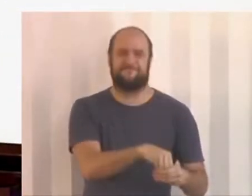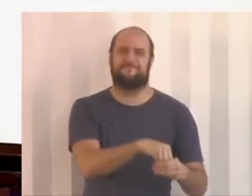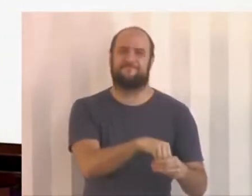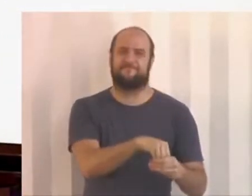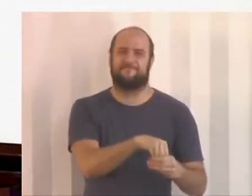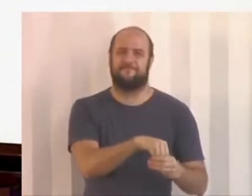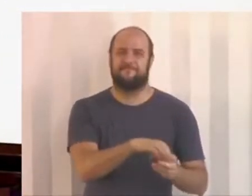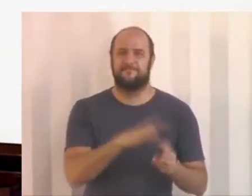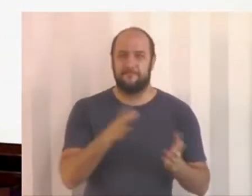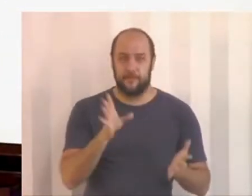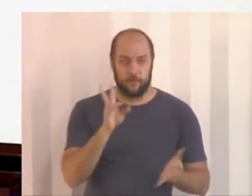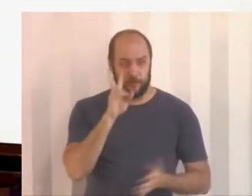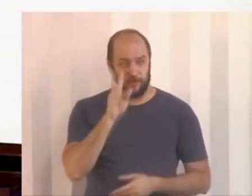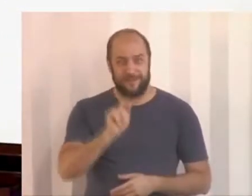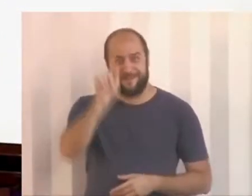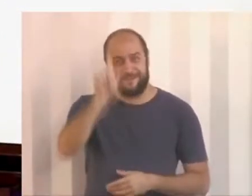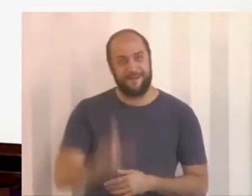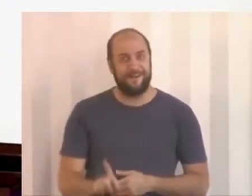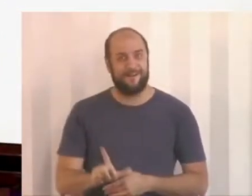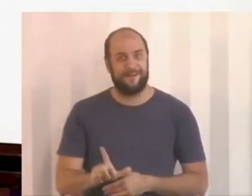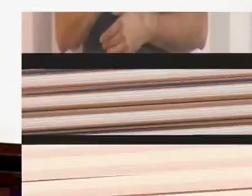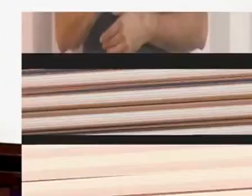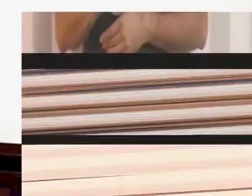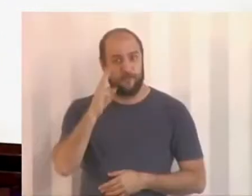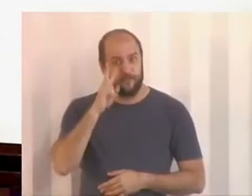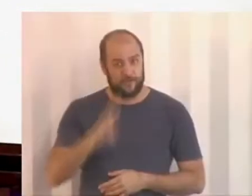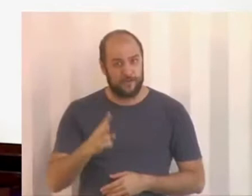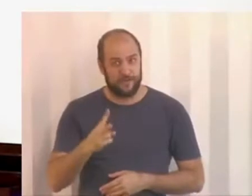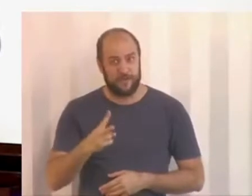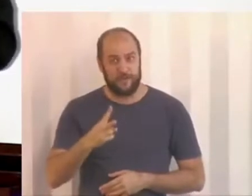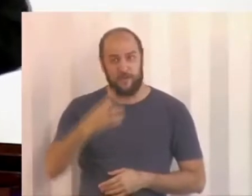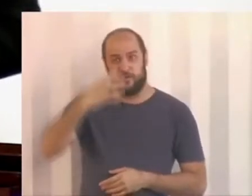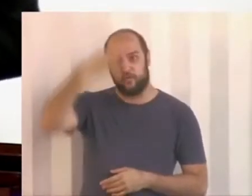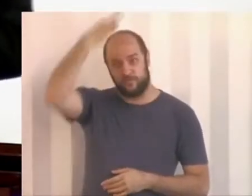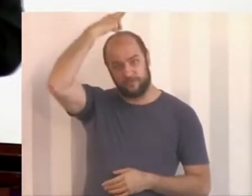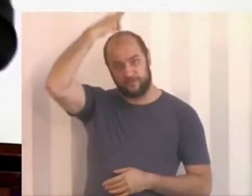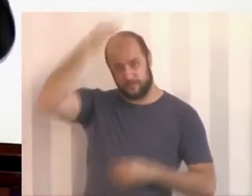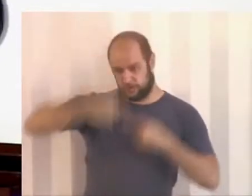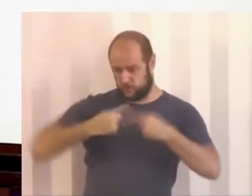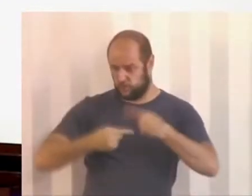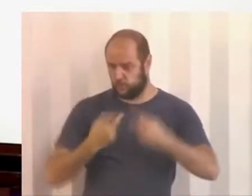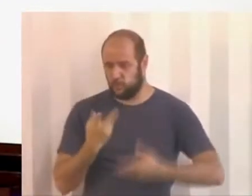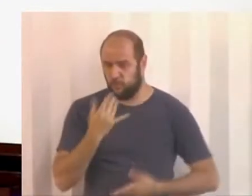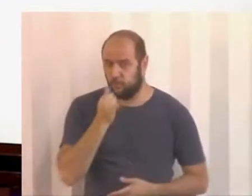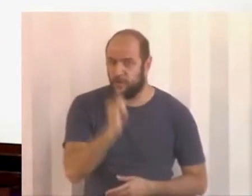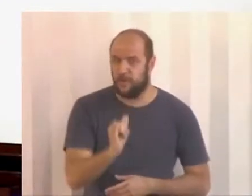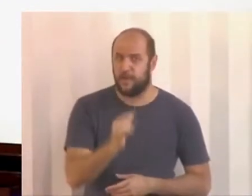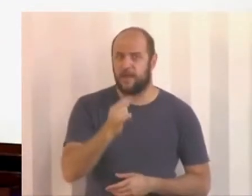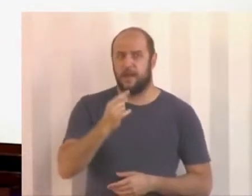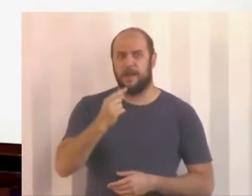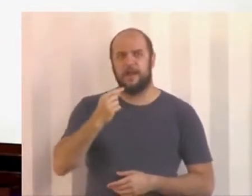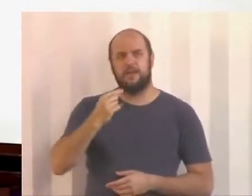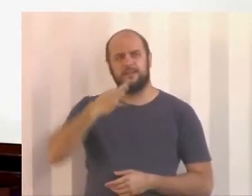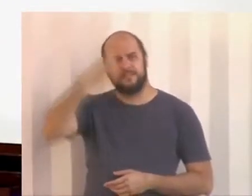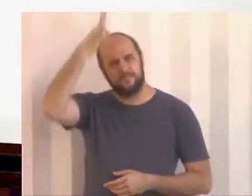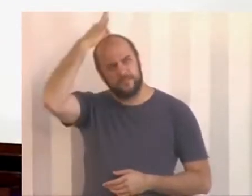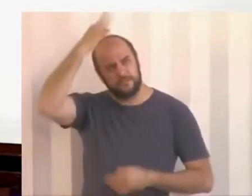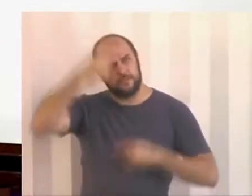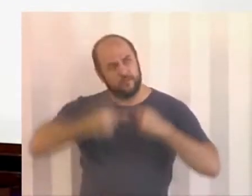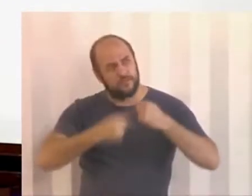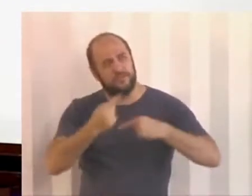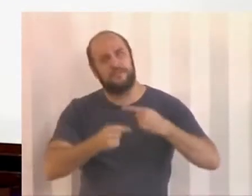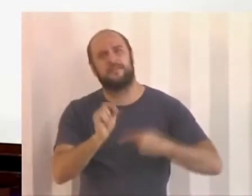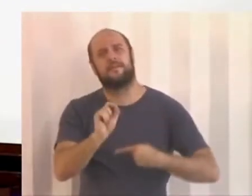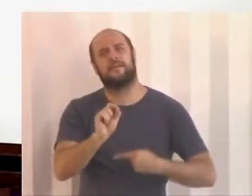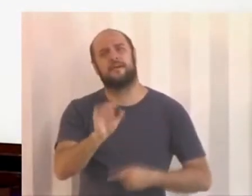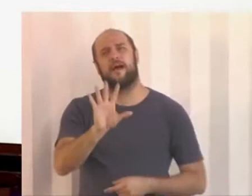lá para Gálatas ver os frutos do Espírito, você vai perceber que lá está escrito: mas o fruto do Espírito é